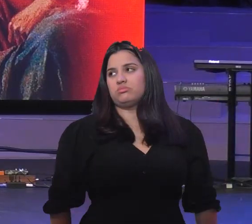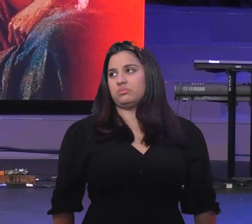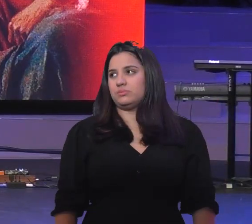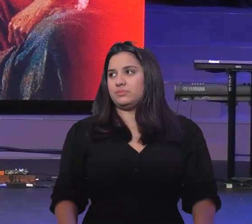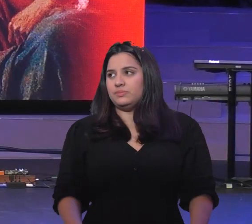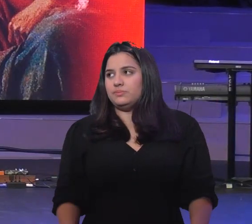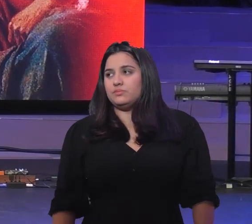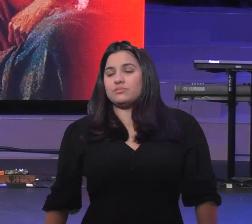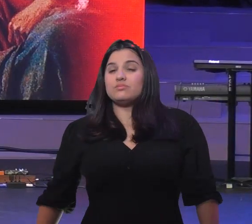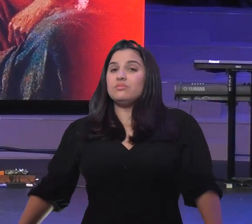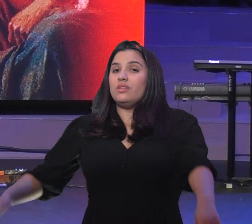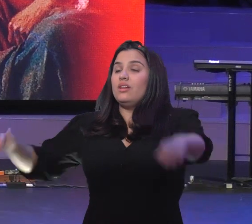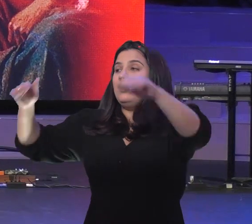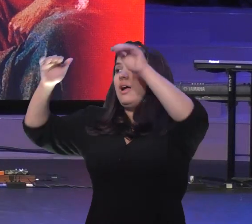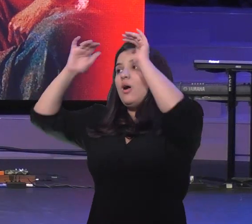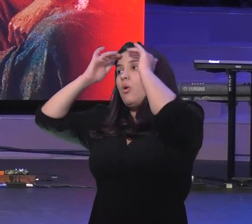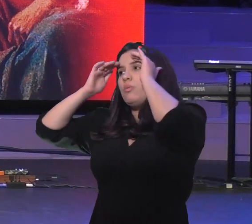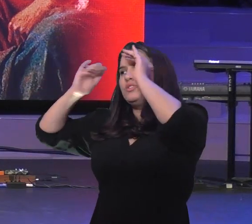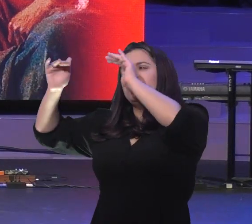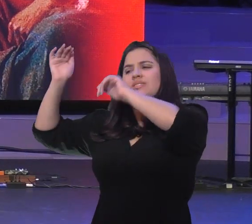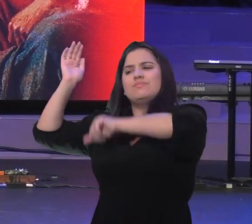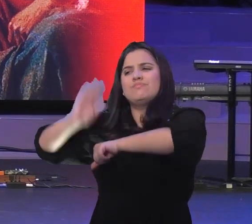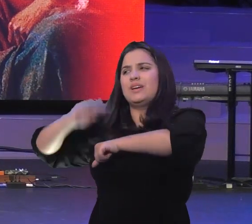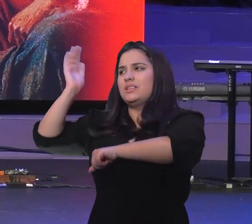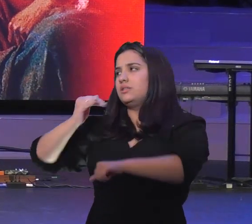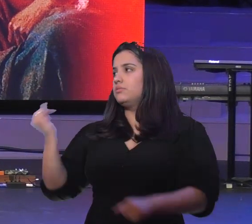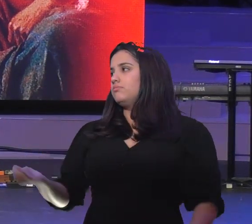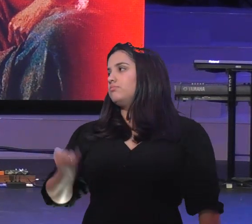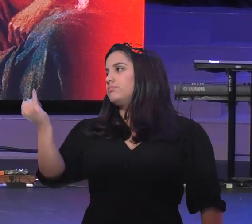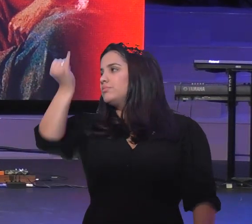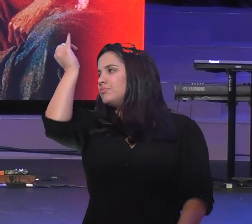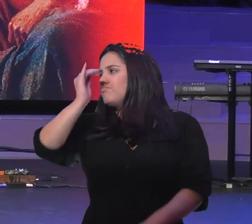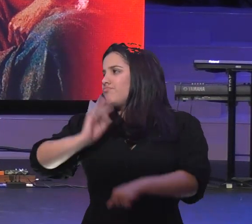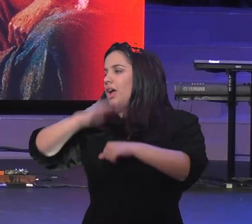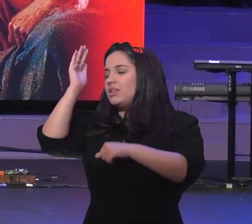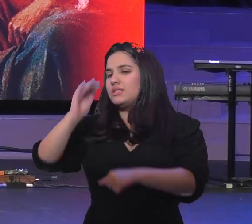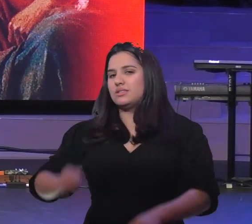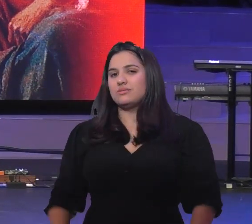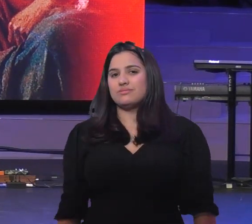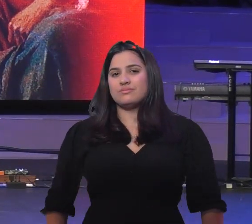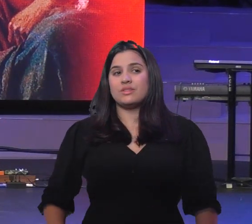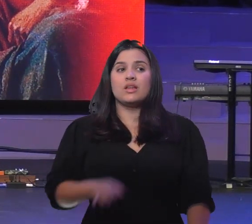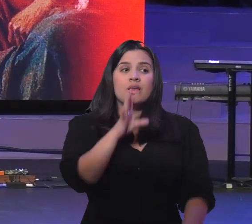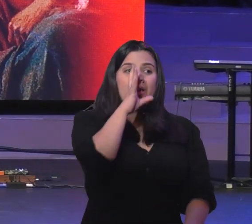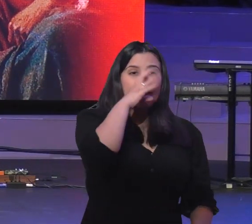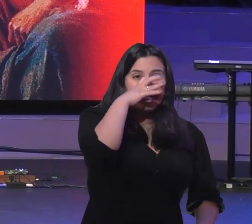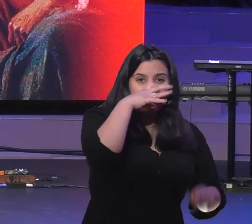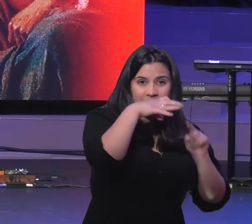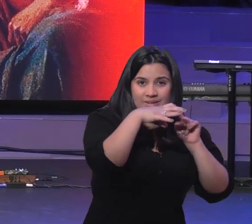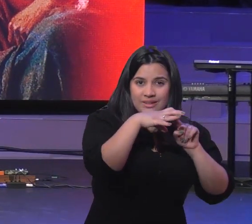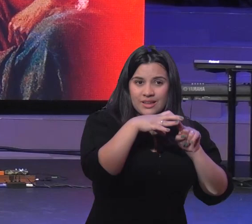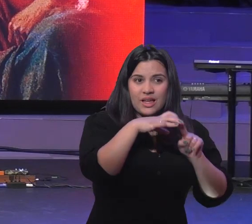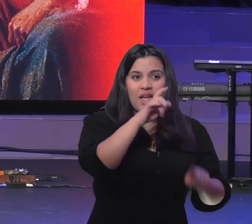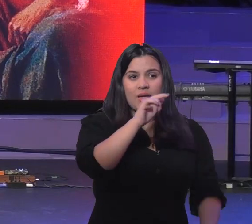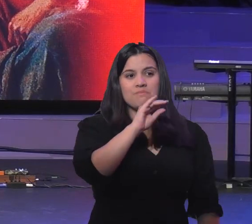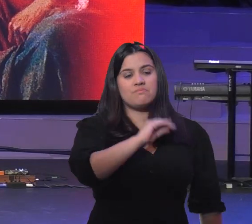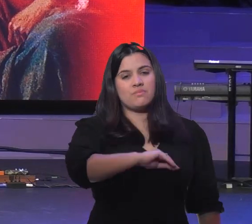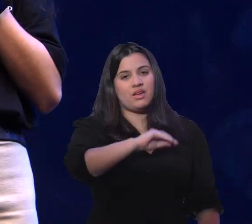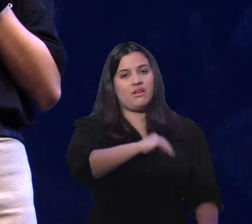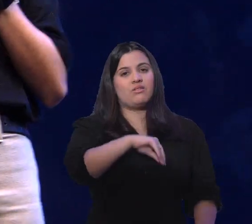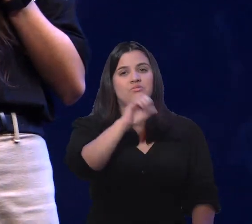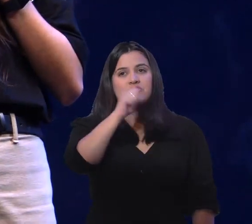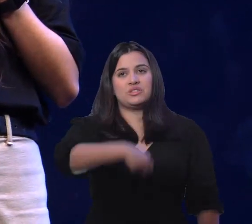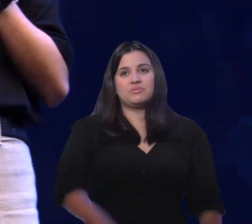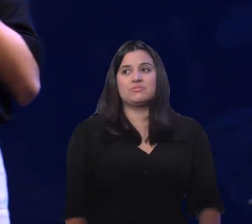A obediência vale mais que os sacrifícios. E a rebeldia é um pecado grave. O Senhor espera de